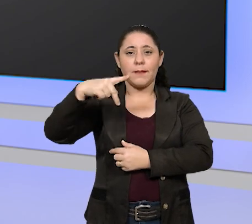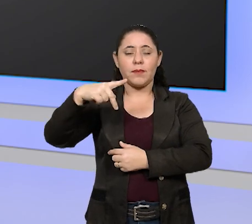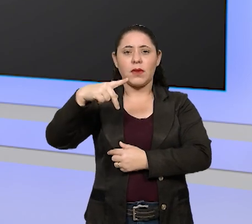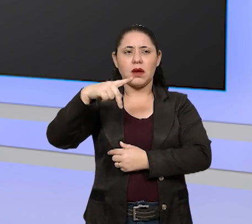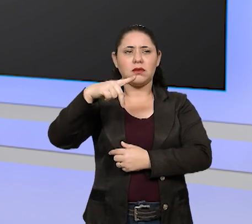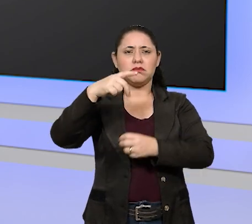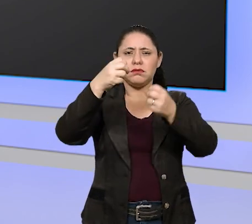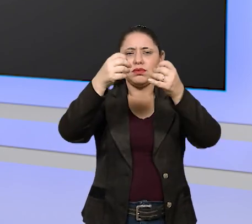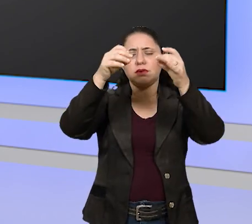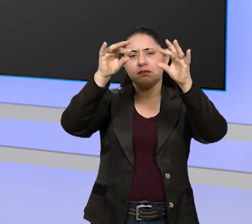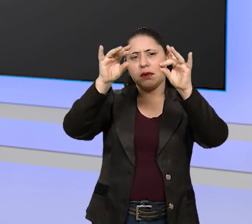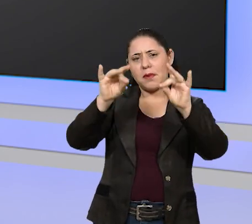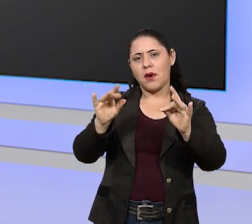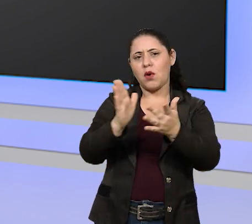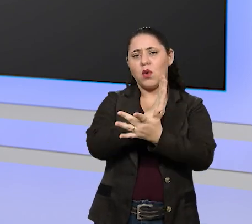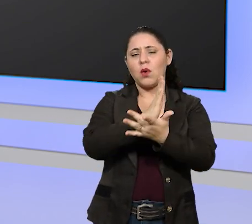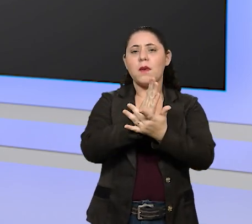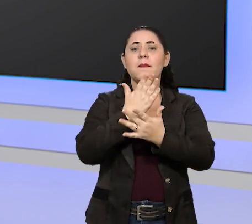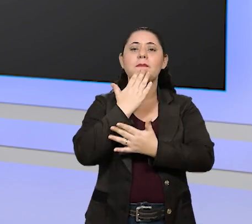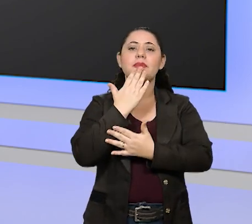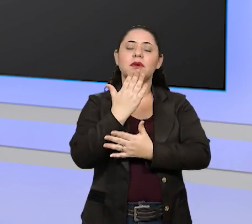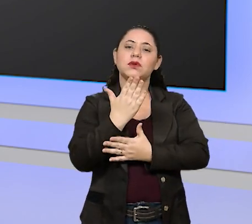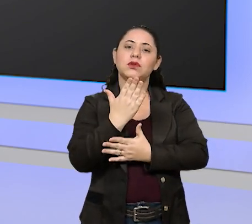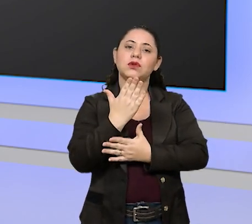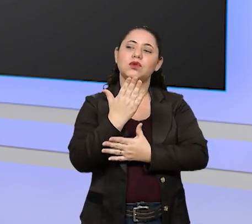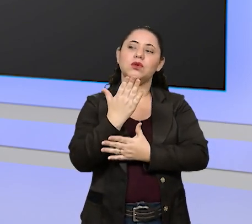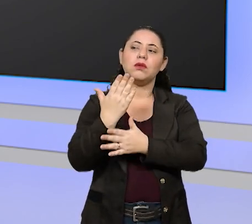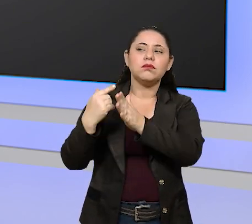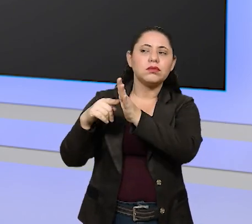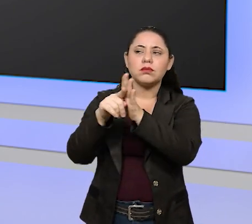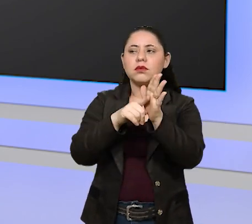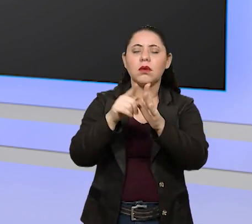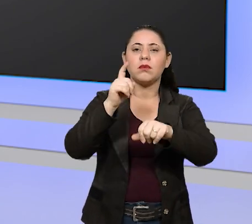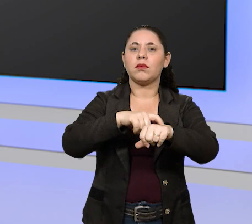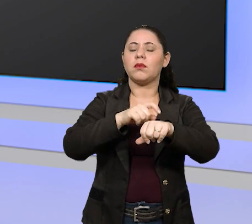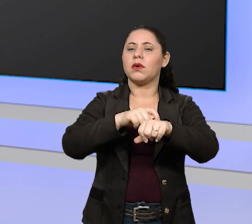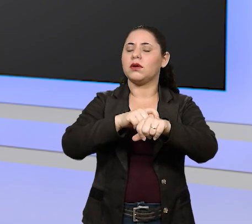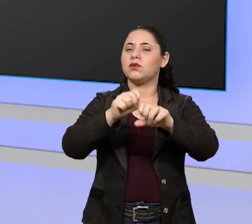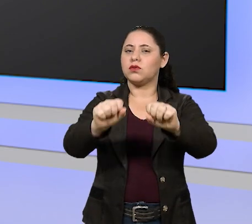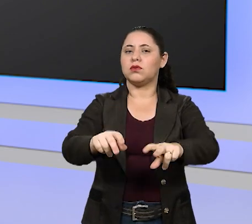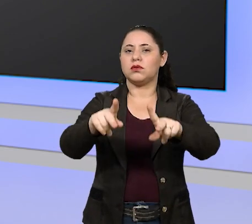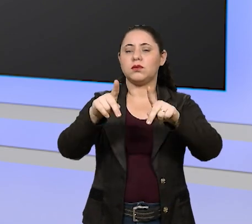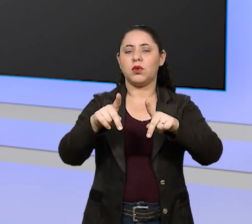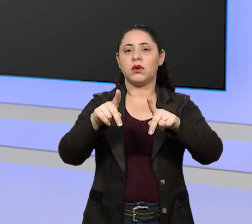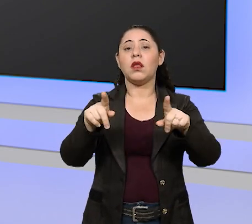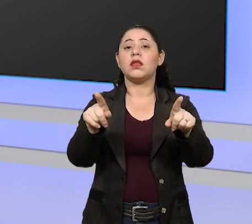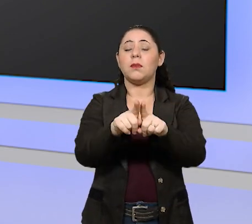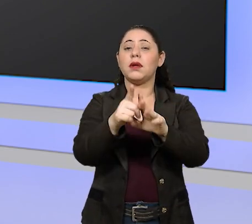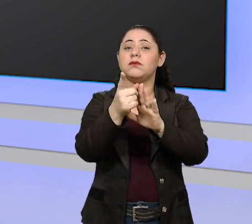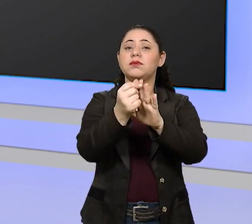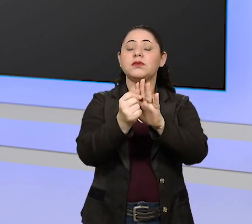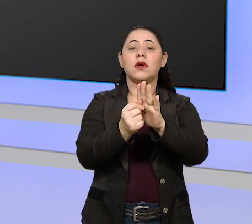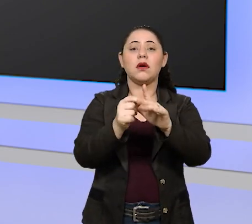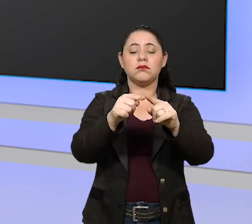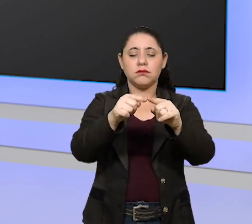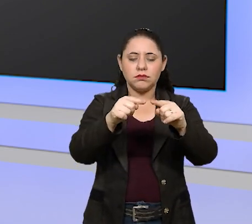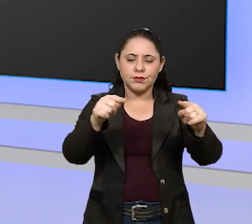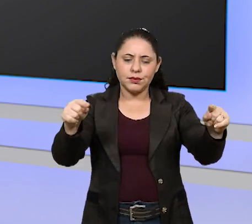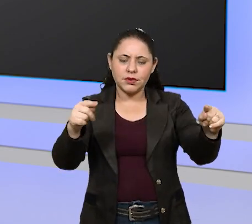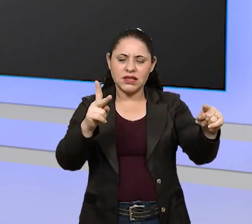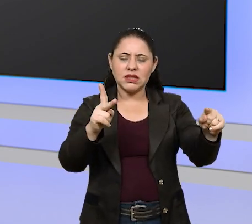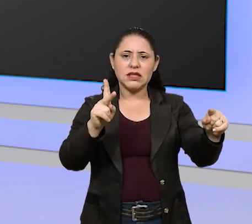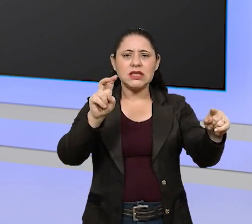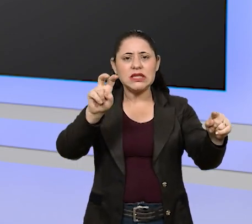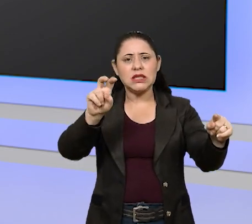PP, pontuou algumas reivindicações levantadas durante a audiência. Entre elas, o custo do trecho